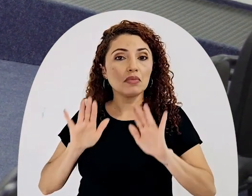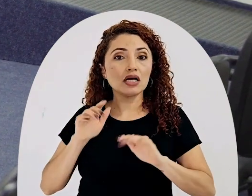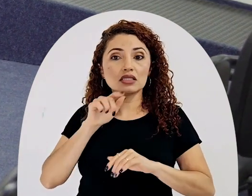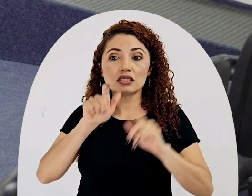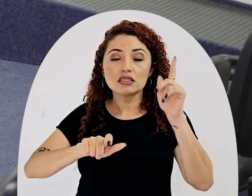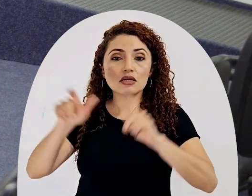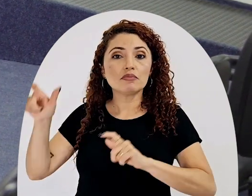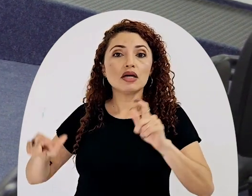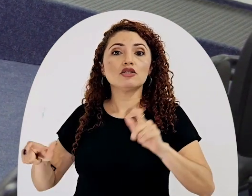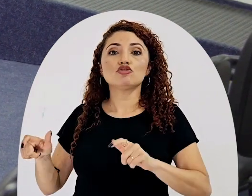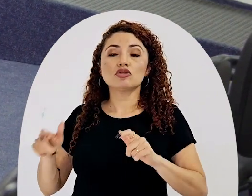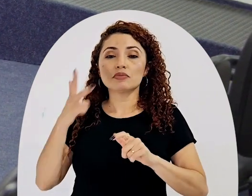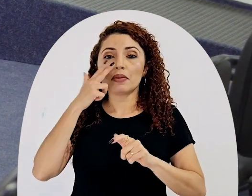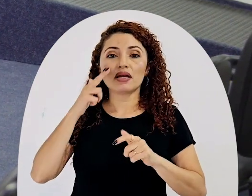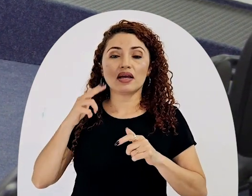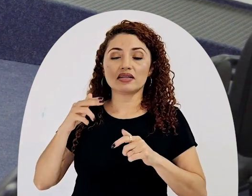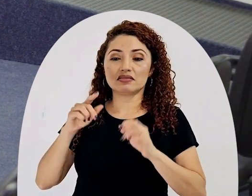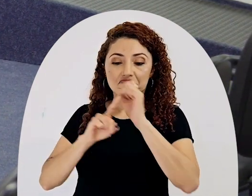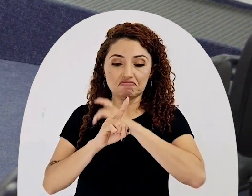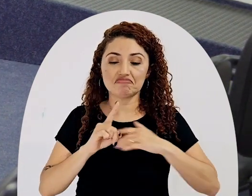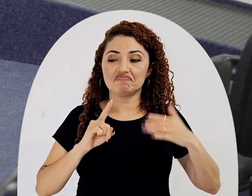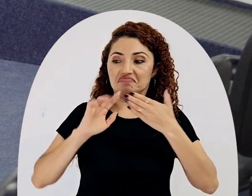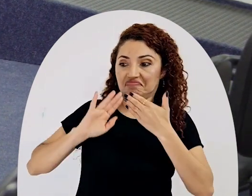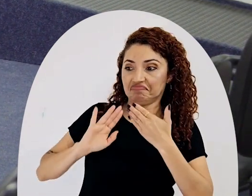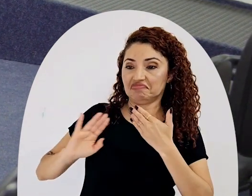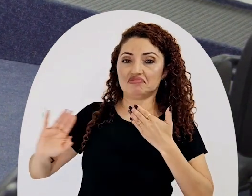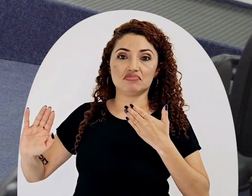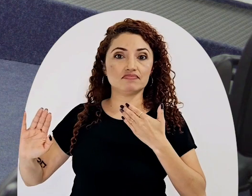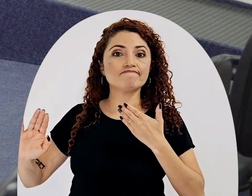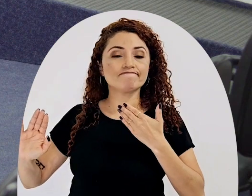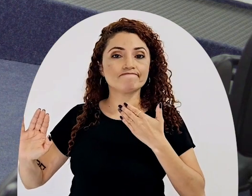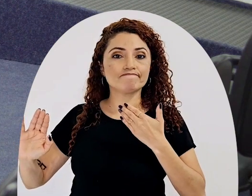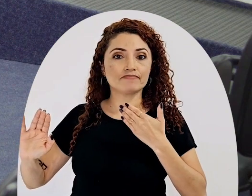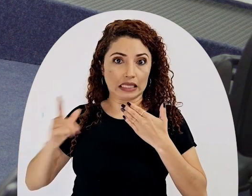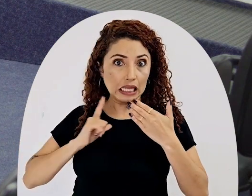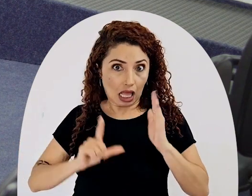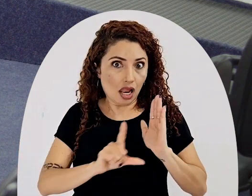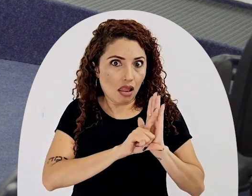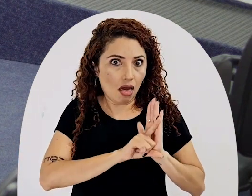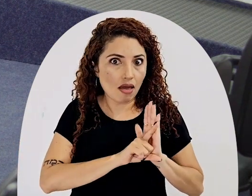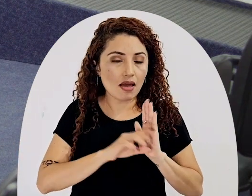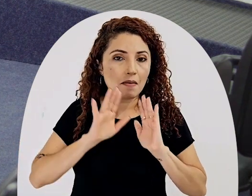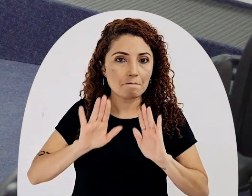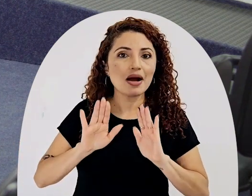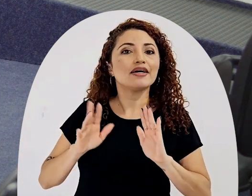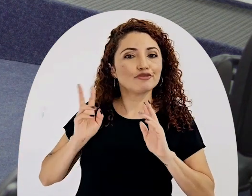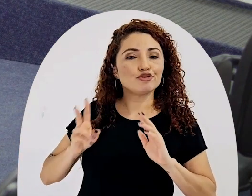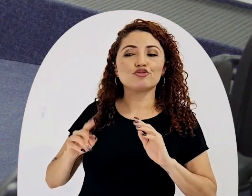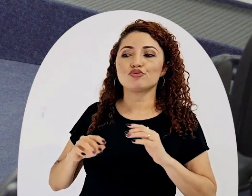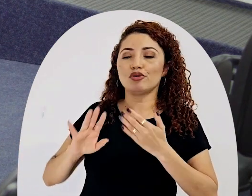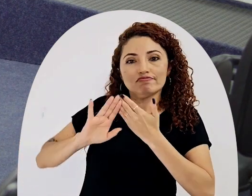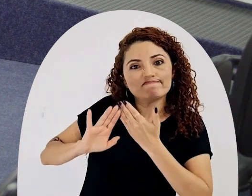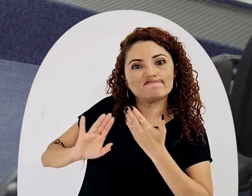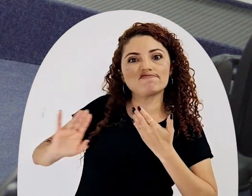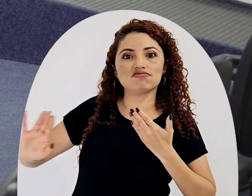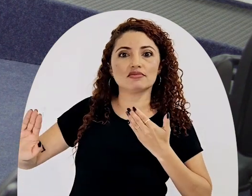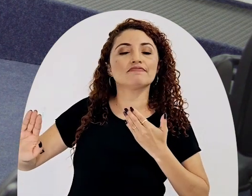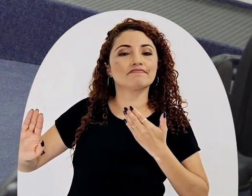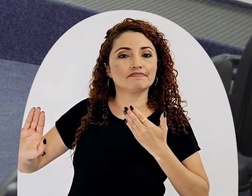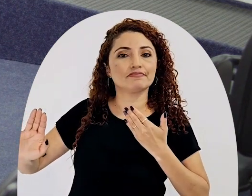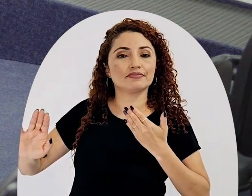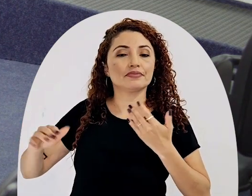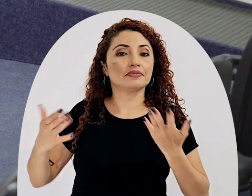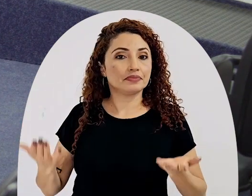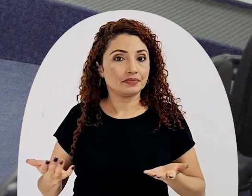sociedade, mesmo tendo leis para tal. Tem pessoas com deficiência, como o Gibran já disse, que são contratadas e elas são pagas